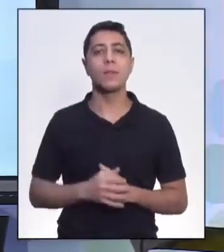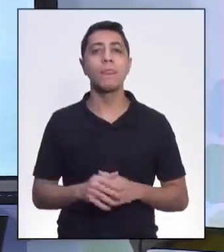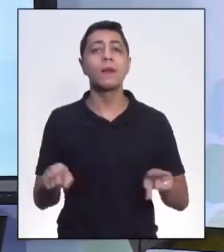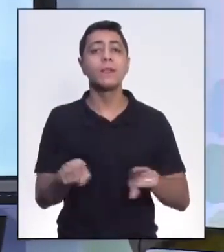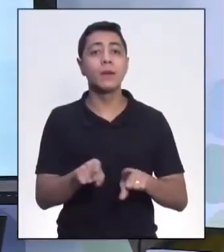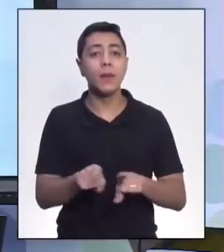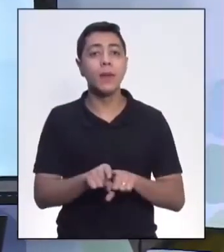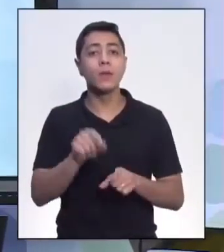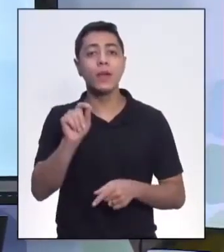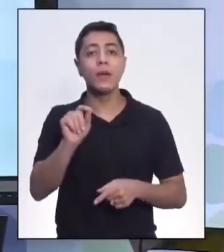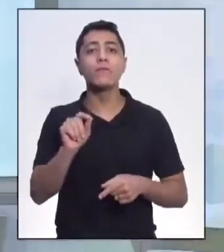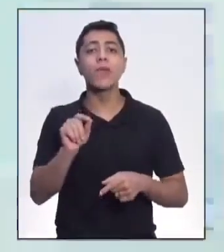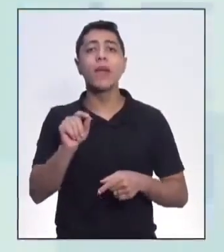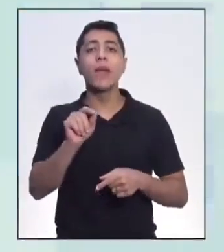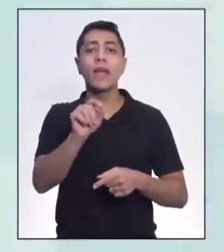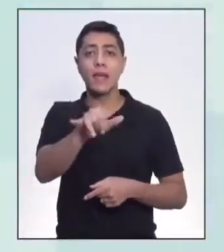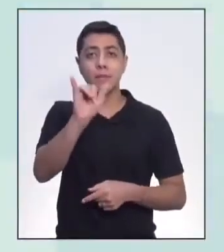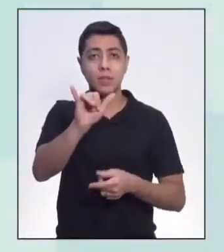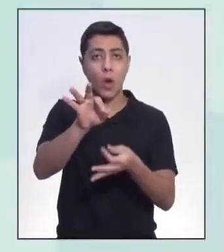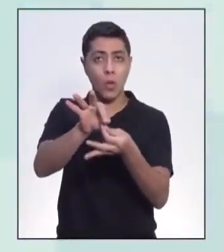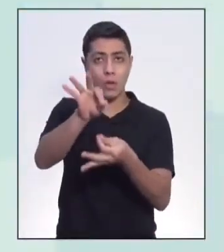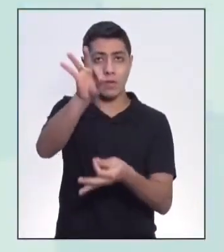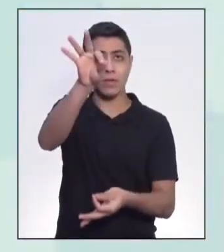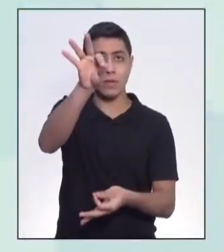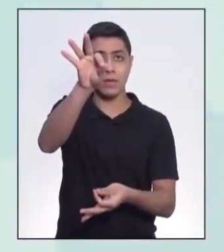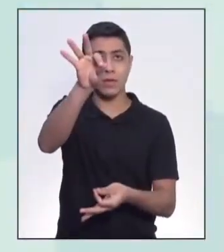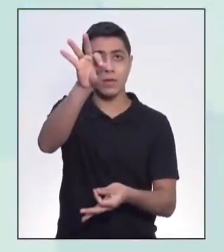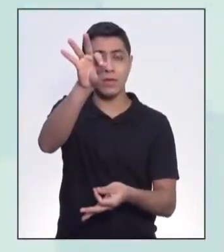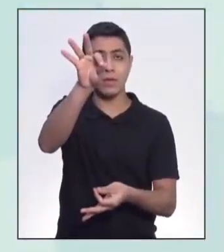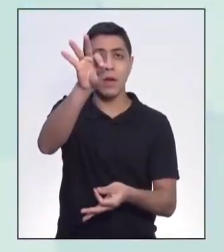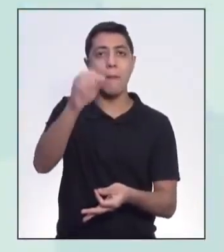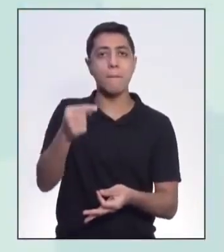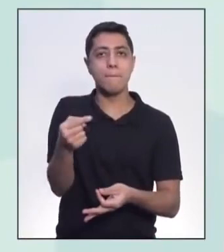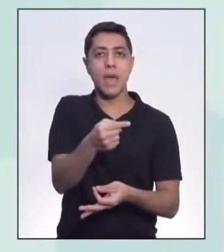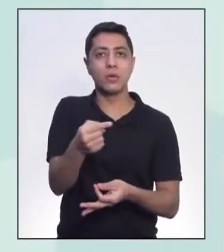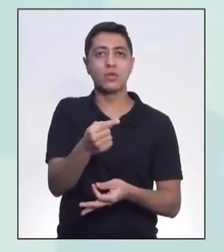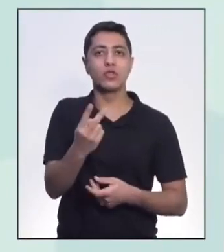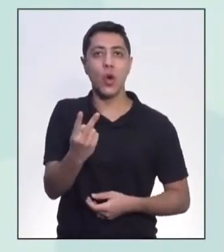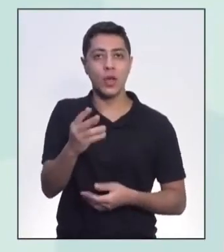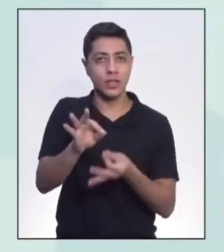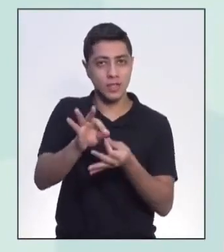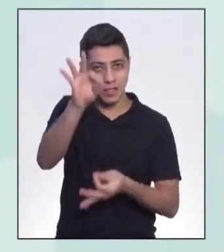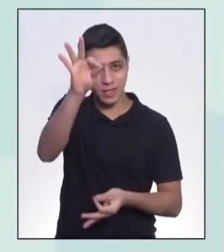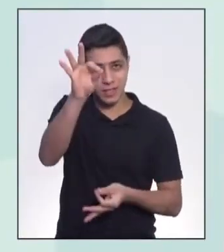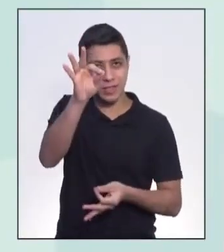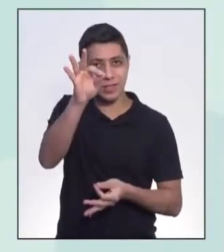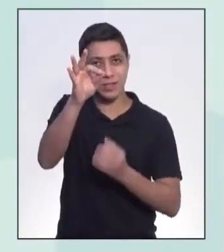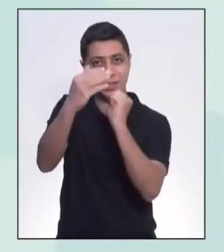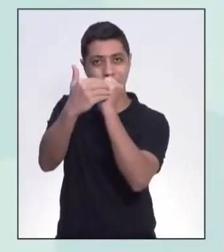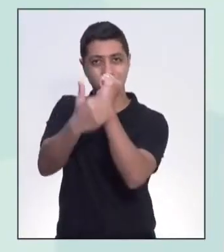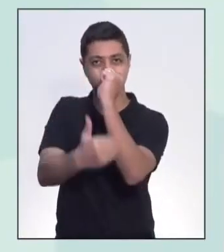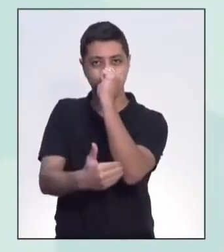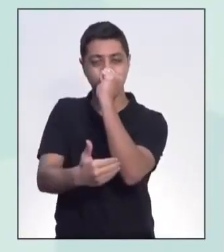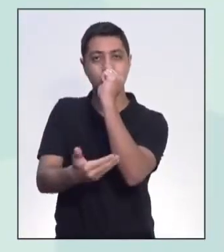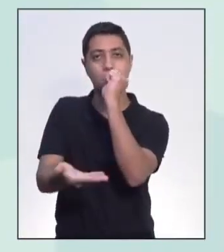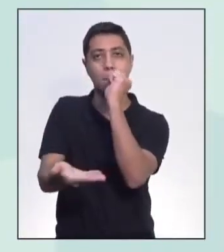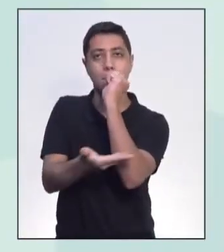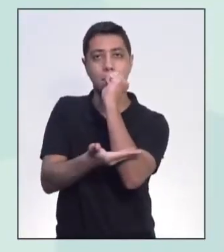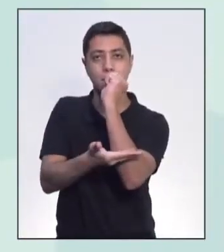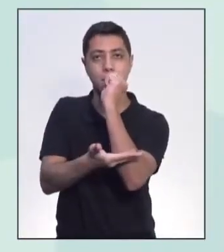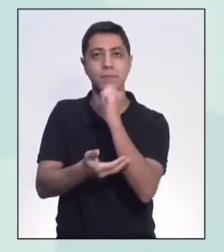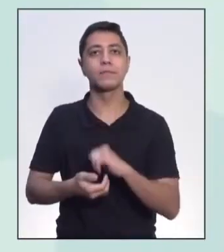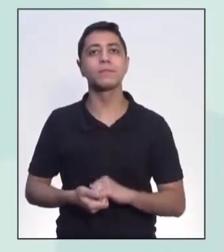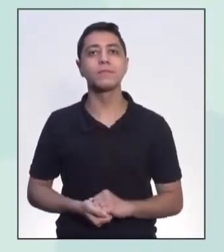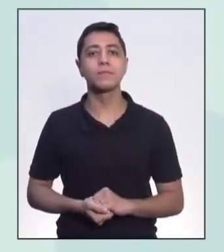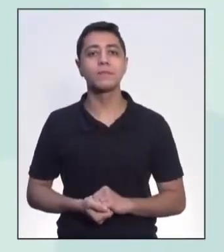eixo Y no menos 2. Tudo isso a gente trabalhou no decorrer aí do bimestre, sim? Então, muito bem. O que eu quero que vocês